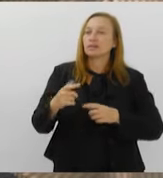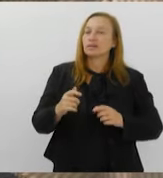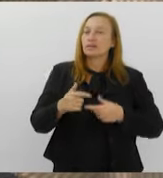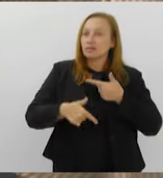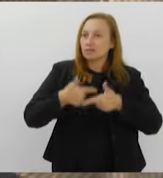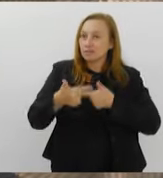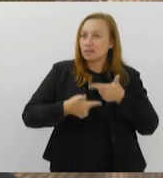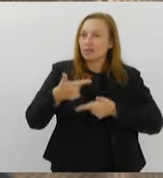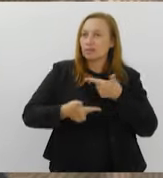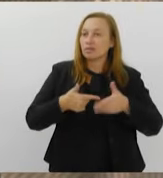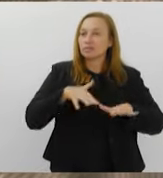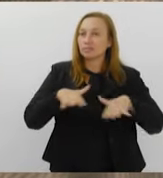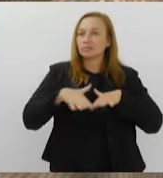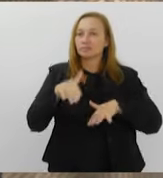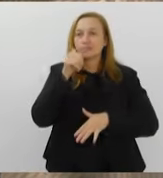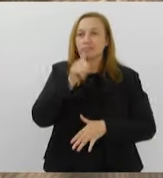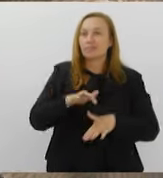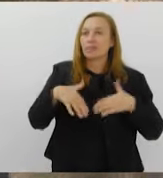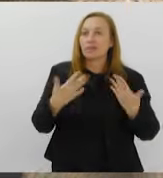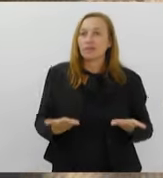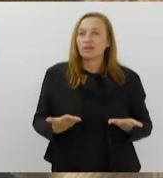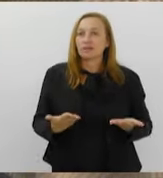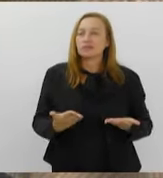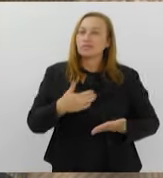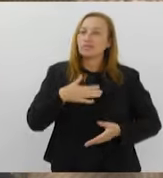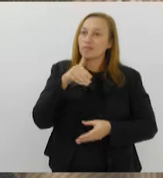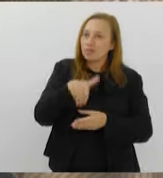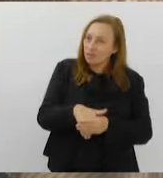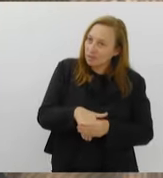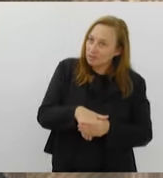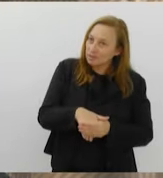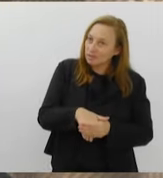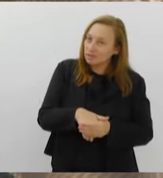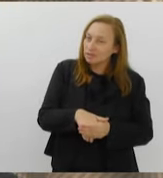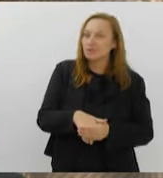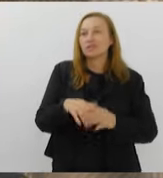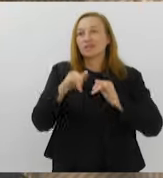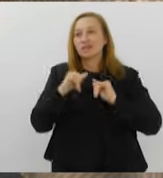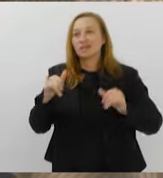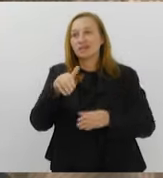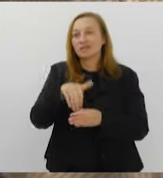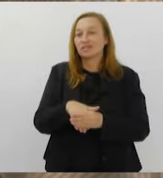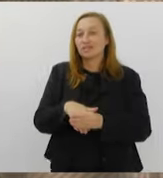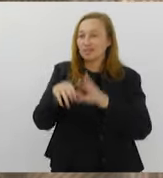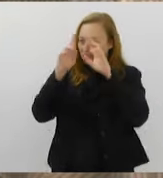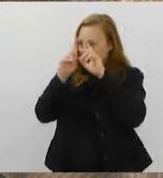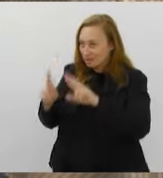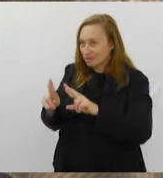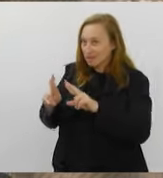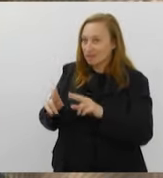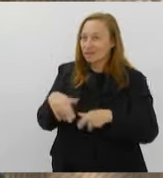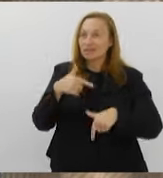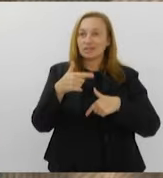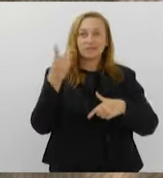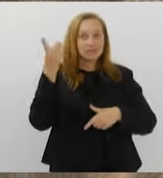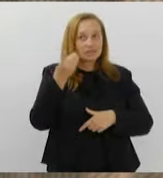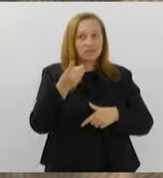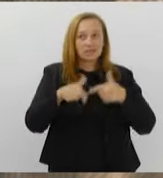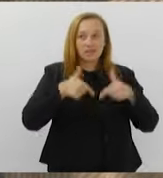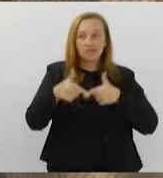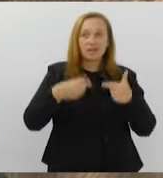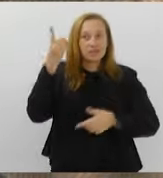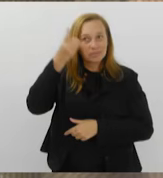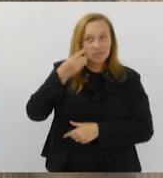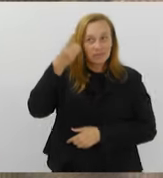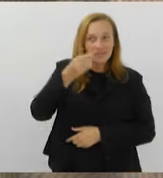trabalho no movimento de mulheres. Então fica aqui o meu voto. Eu vou declarar o meu voto com todo o respeito ao trabalho da nossa deputada Célia Jordão, mas o